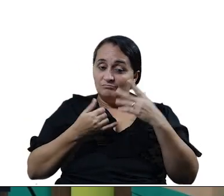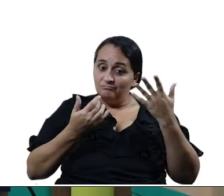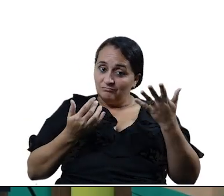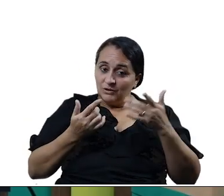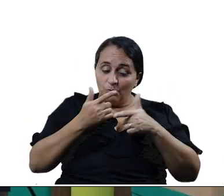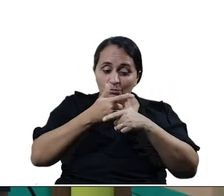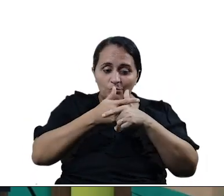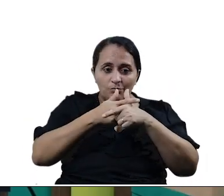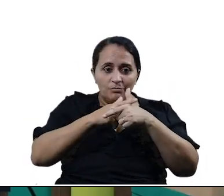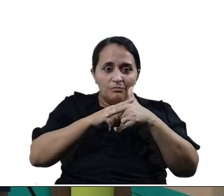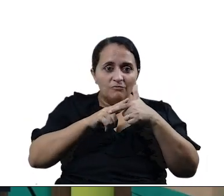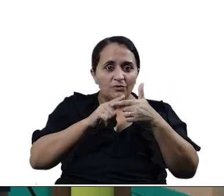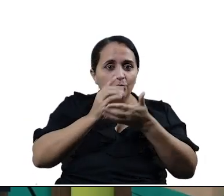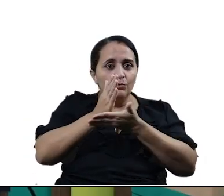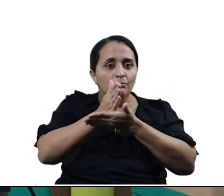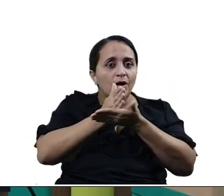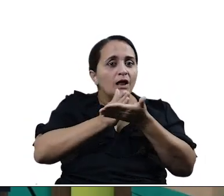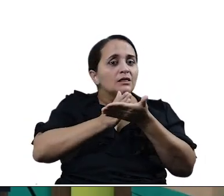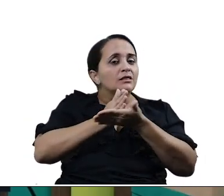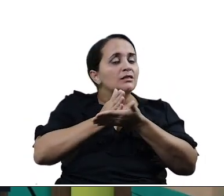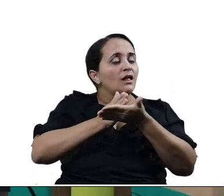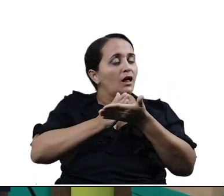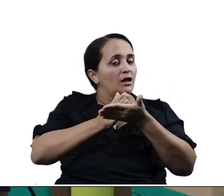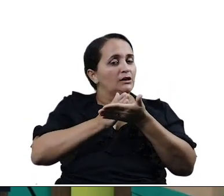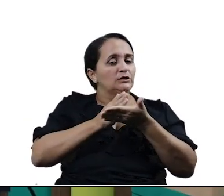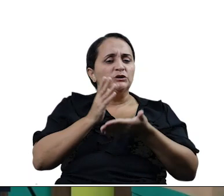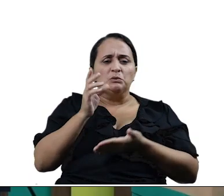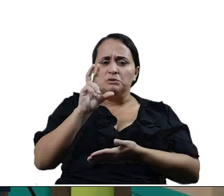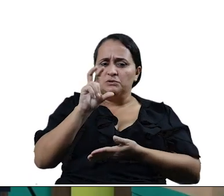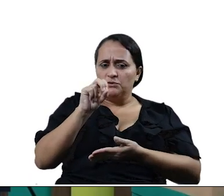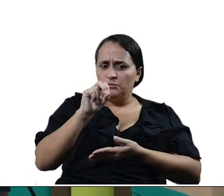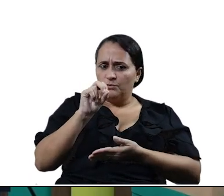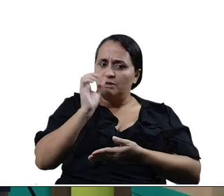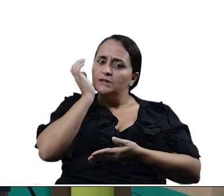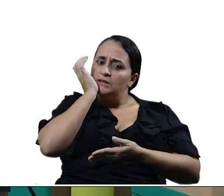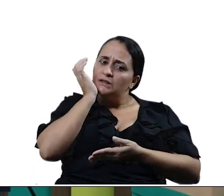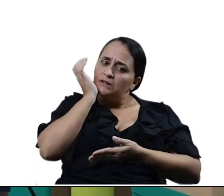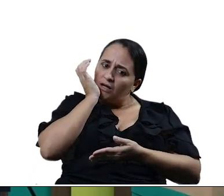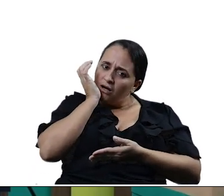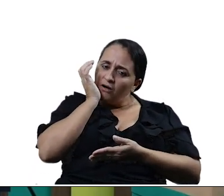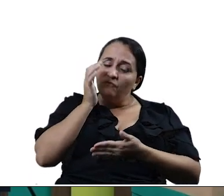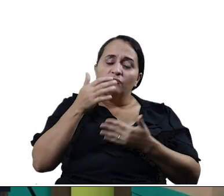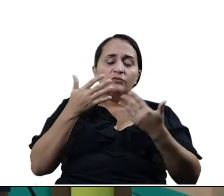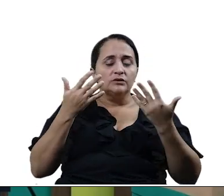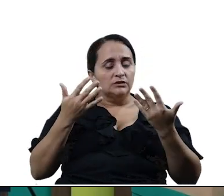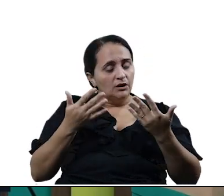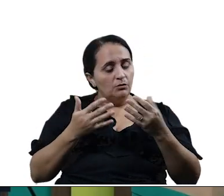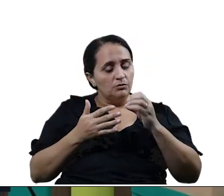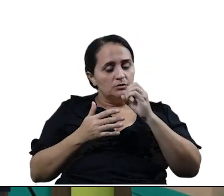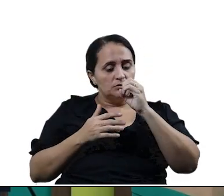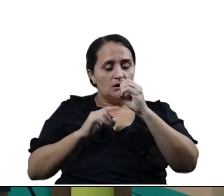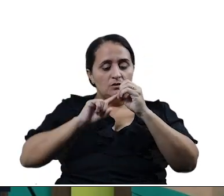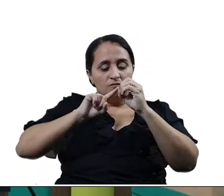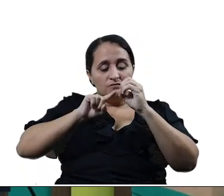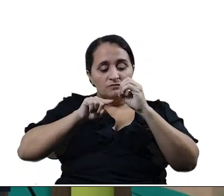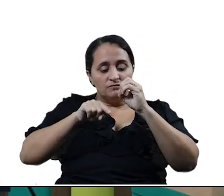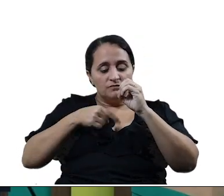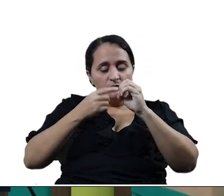de R$1. Então, eu não tenho R$1, eu não posso botar 1 aqui. Eu boto 0, porque eu ainda não tenho